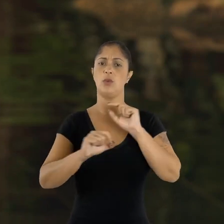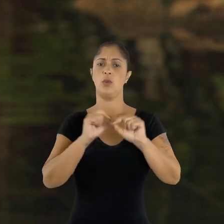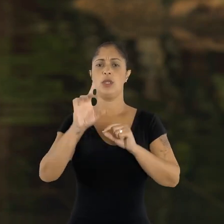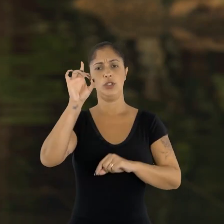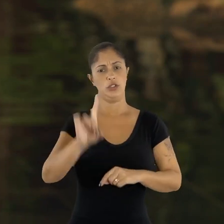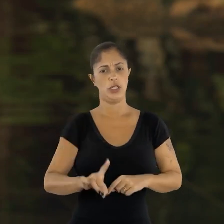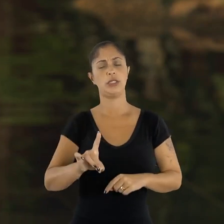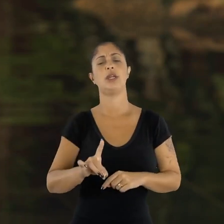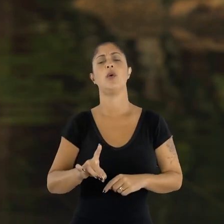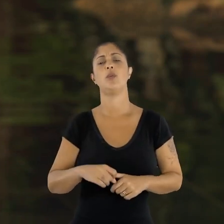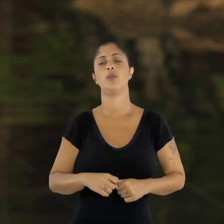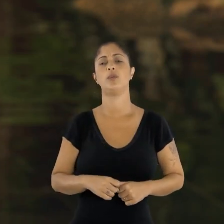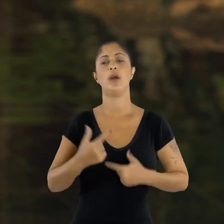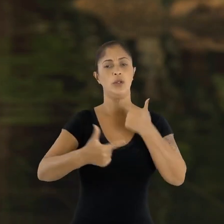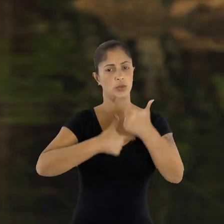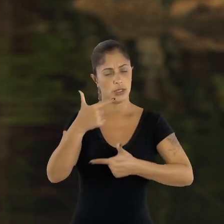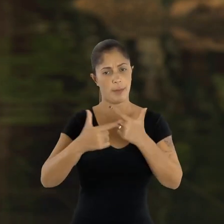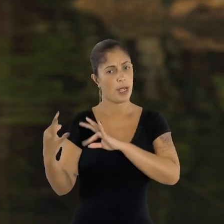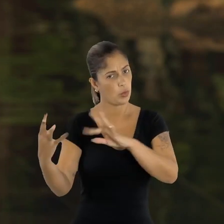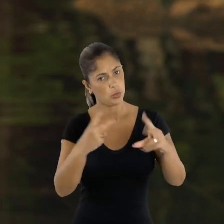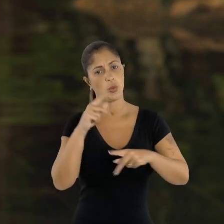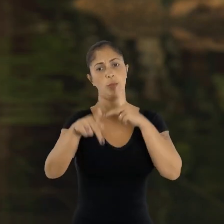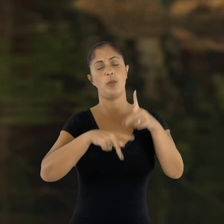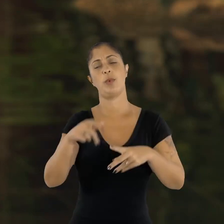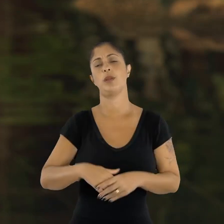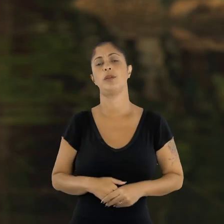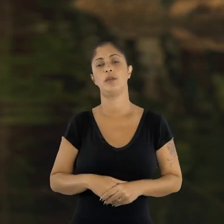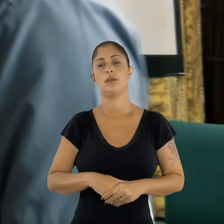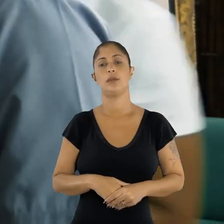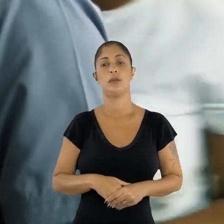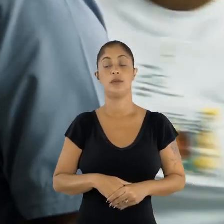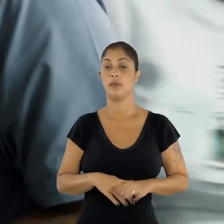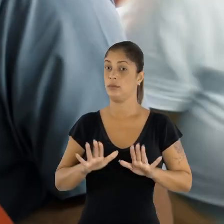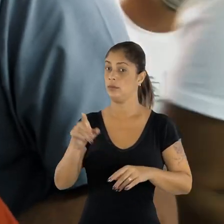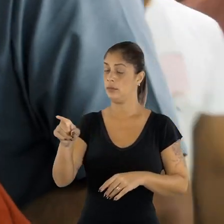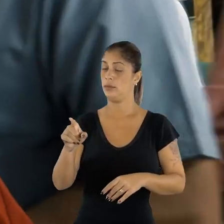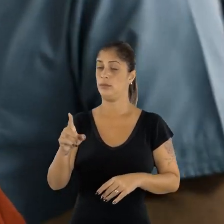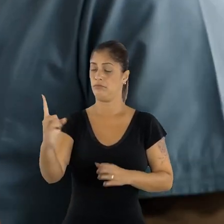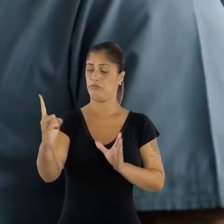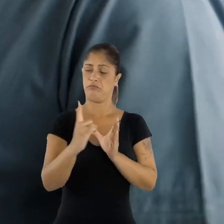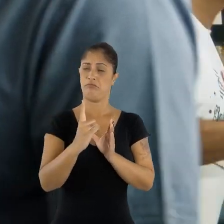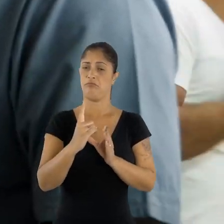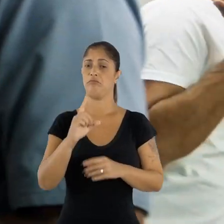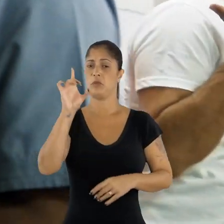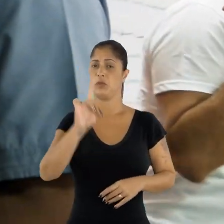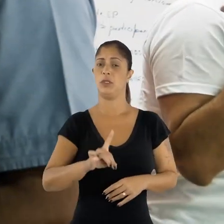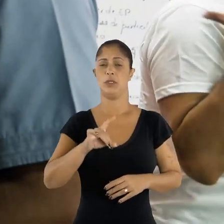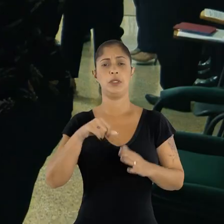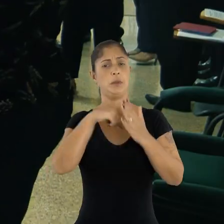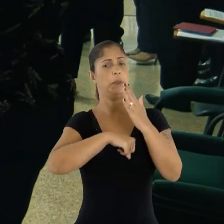no exercício de sua direção e, sobretudo, no trabalho com toda a população. De repente, o Díaz-Canel estava diante